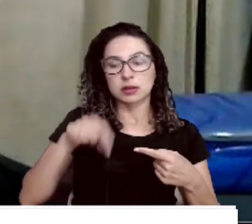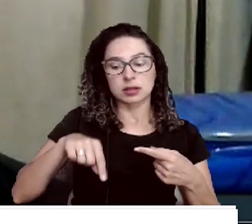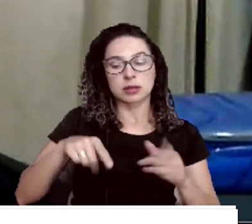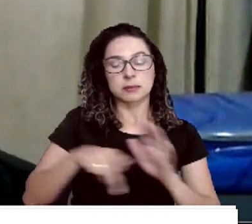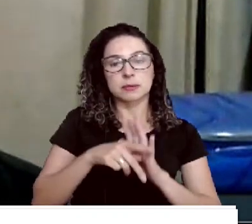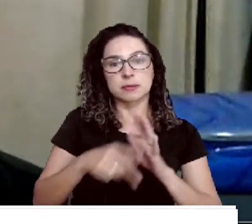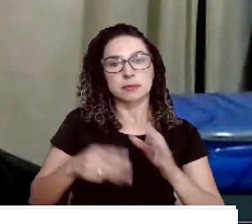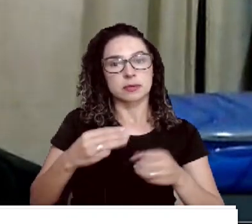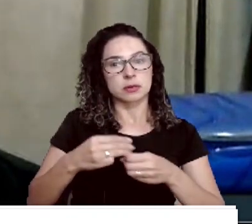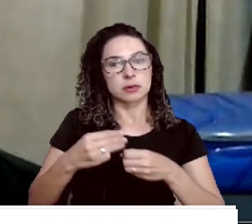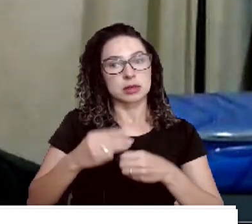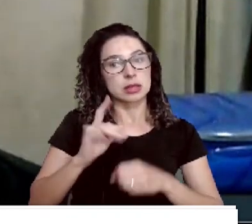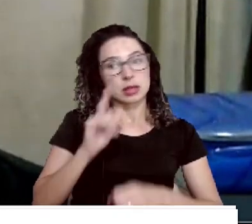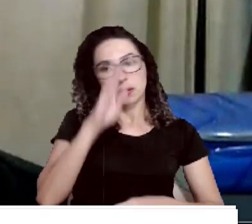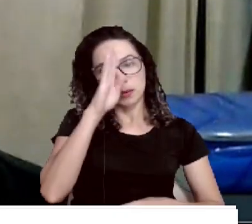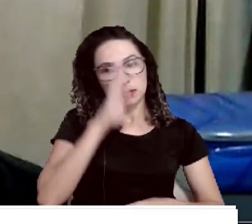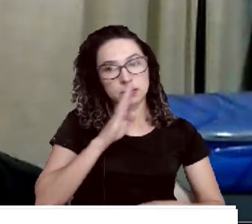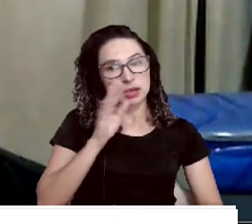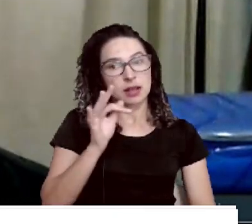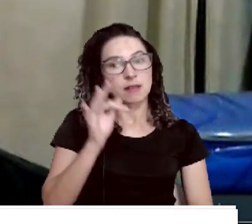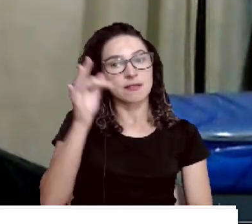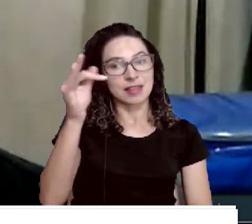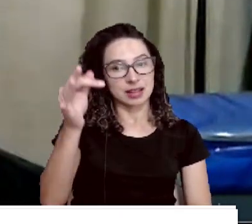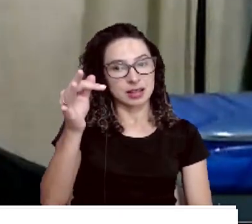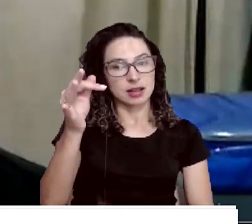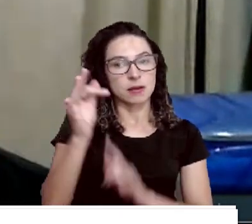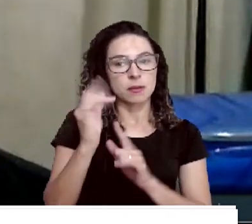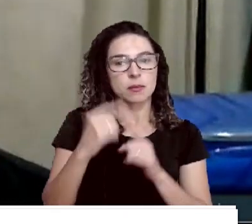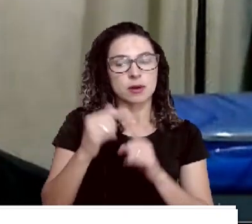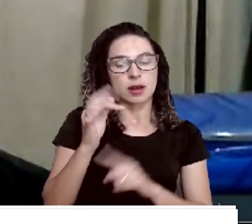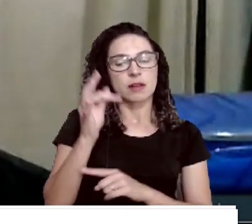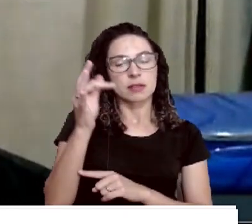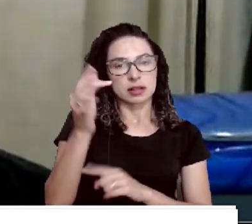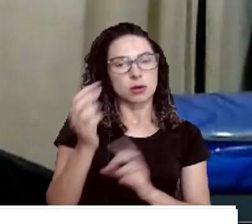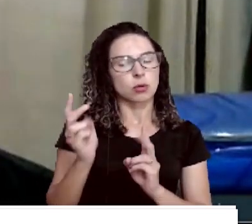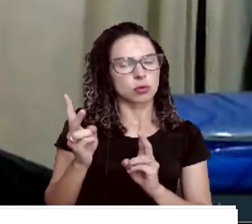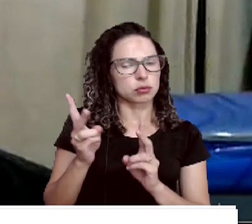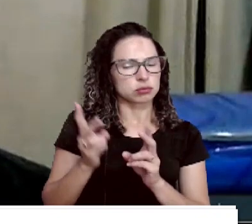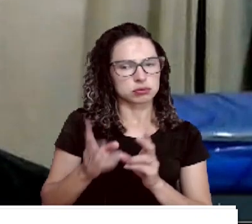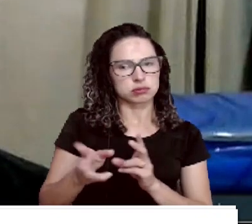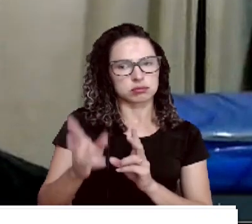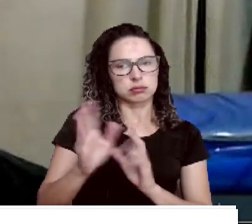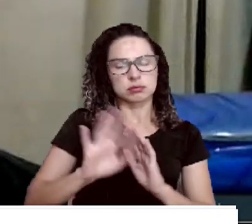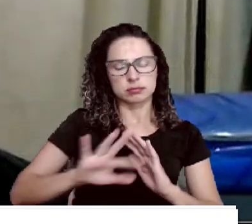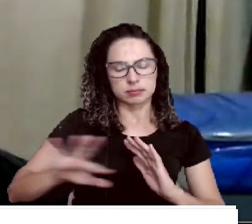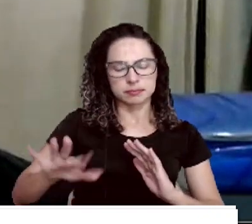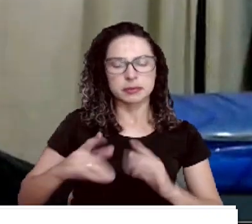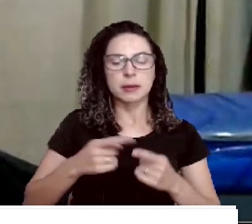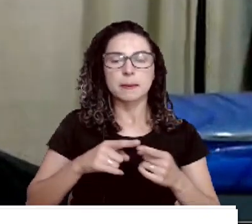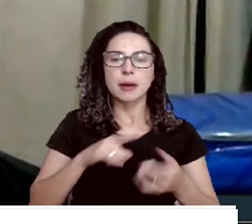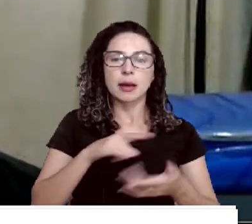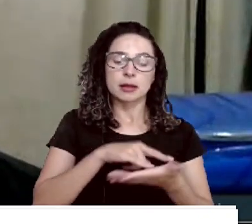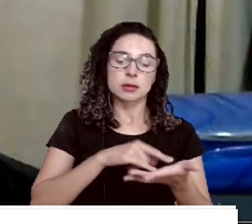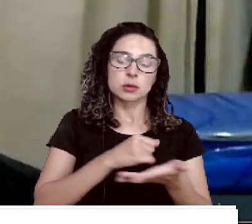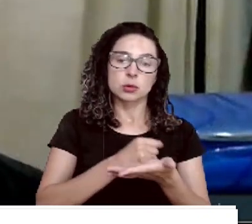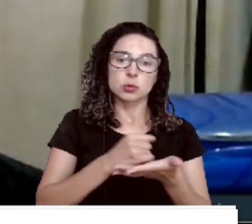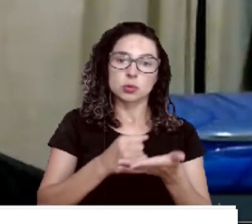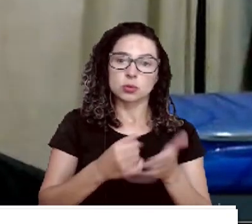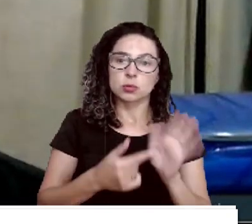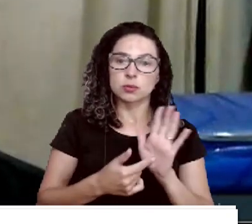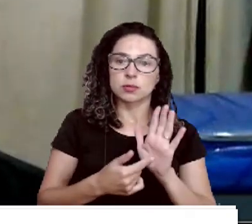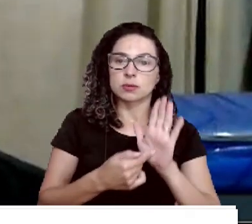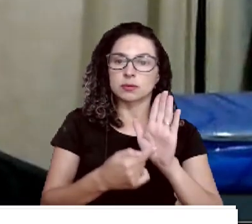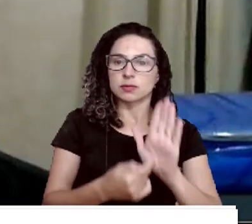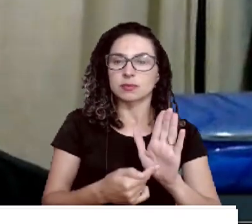as gratuidades federais, que as federais continuam valendo e tudo mais. Porém, nesse documento aí apresentado que na